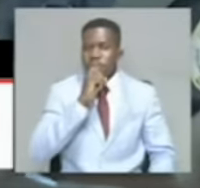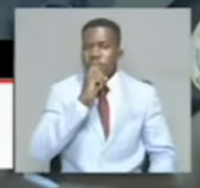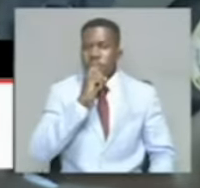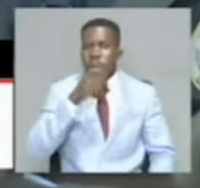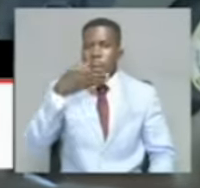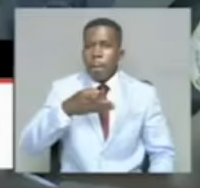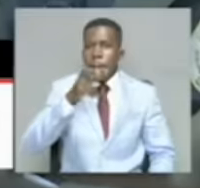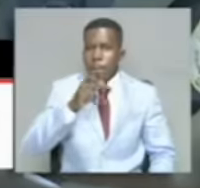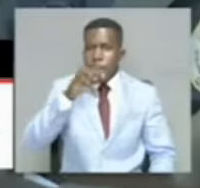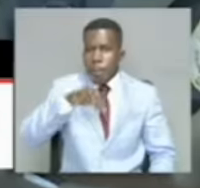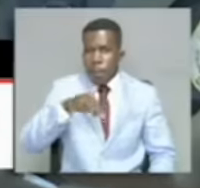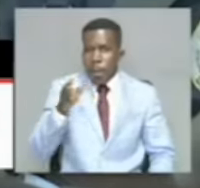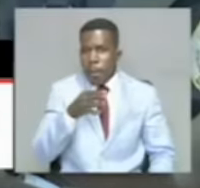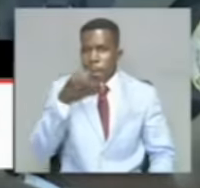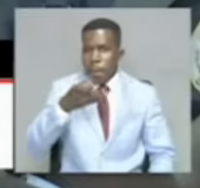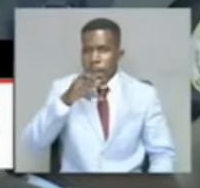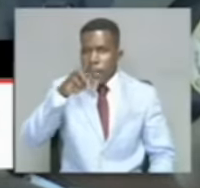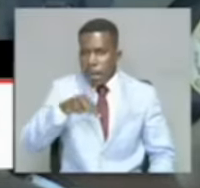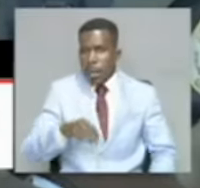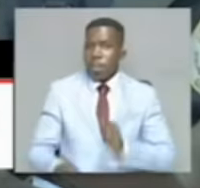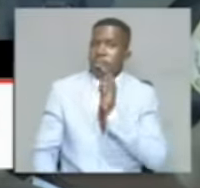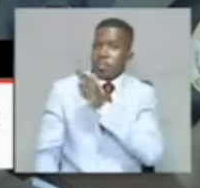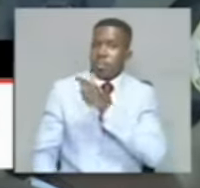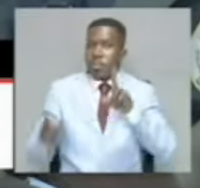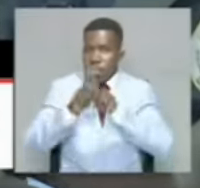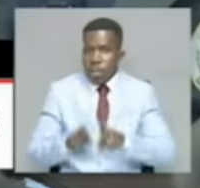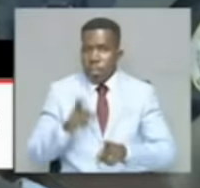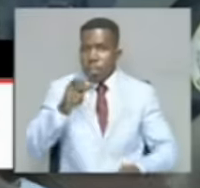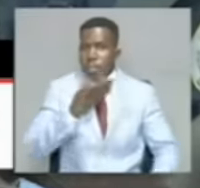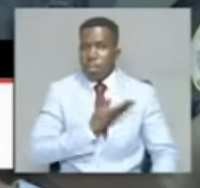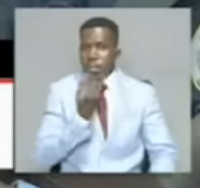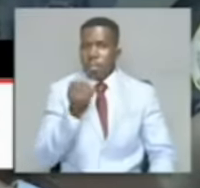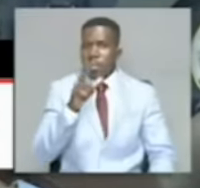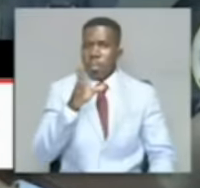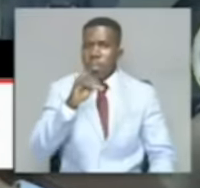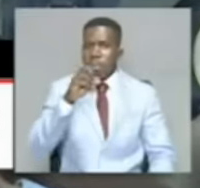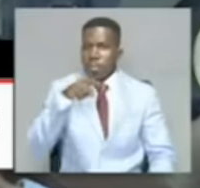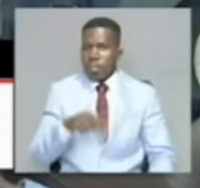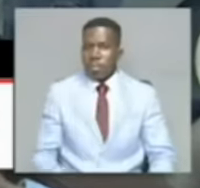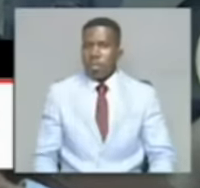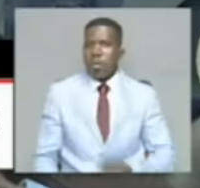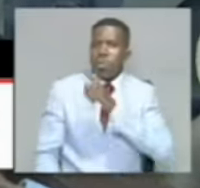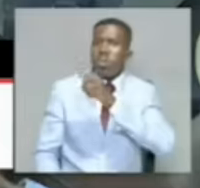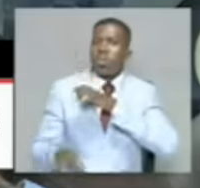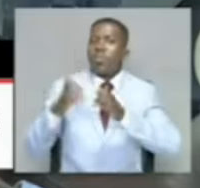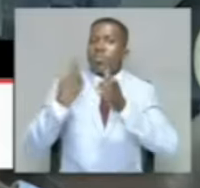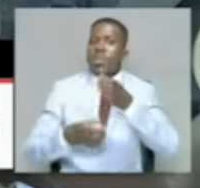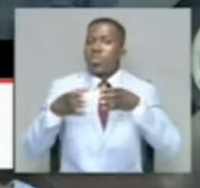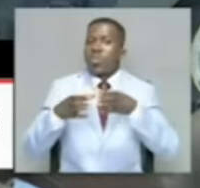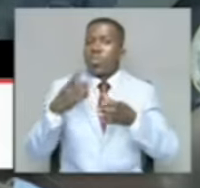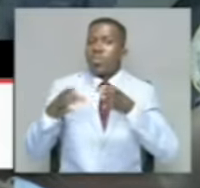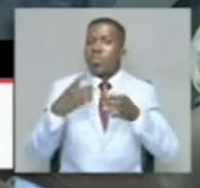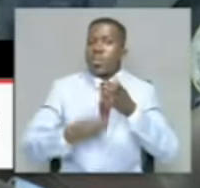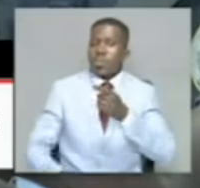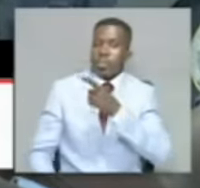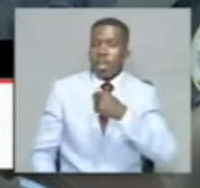o Pampa, eu e o Adilson. Qual é o teu papel no grupo? É de